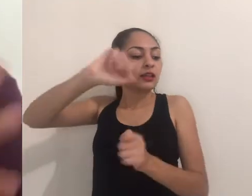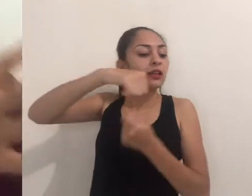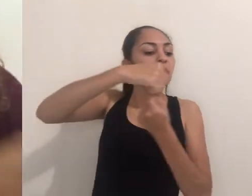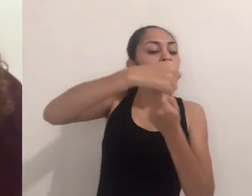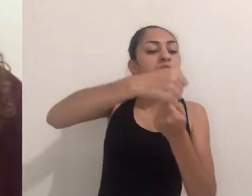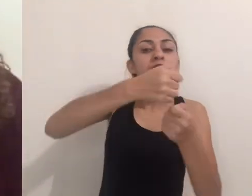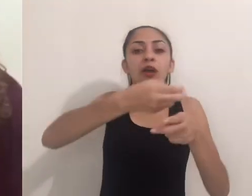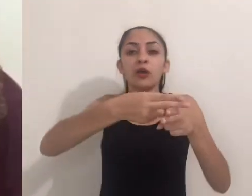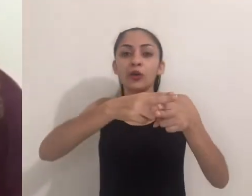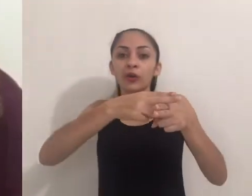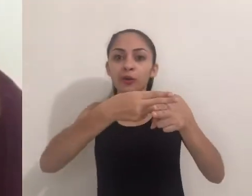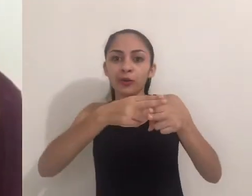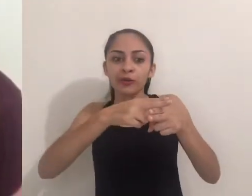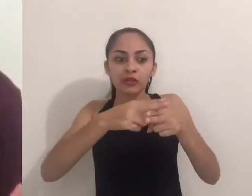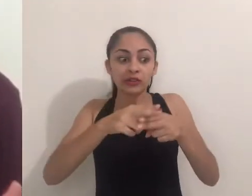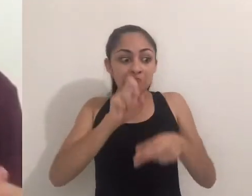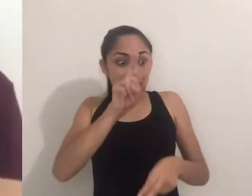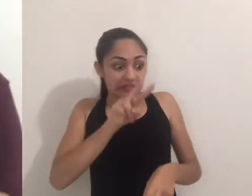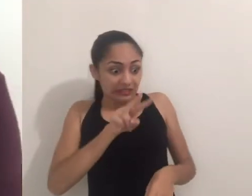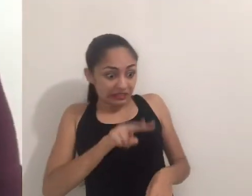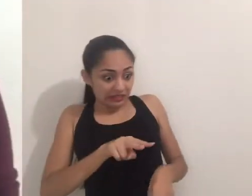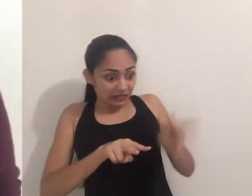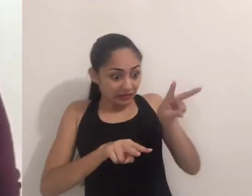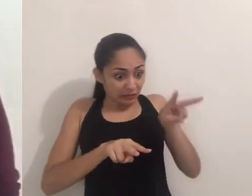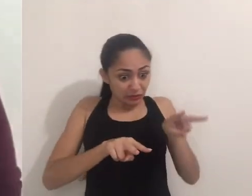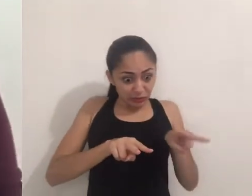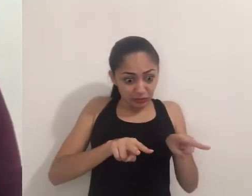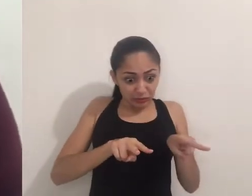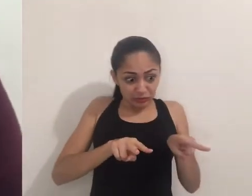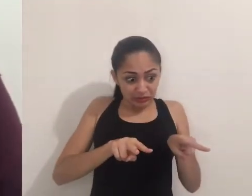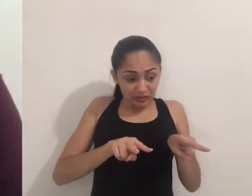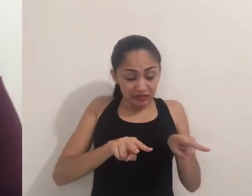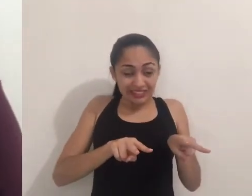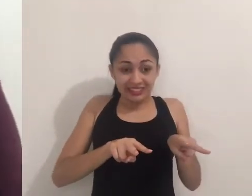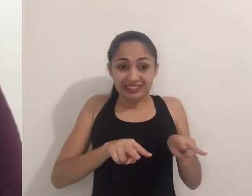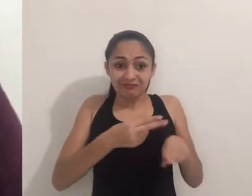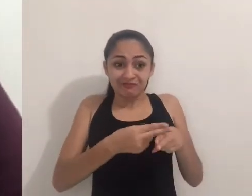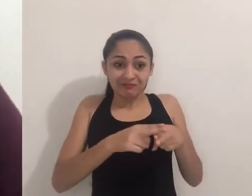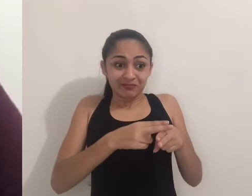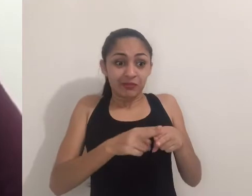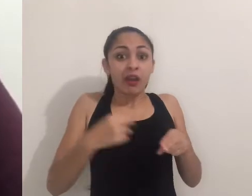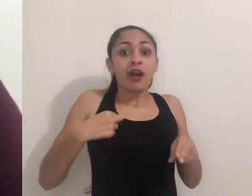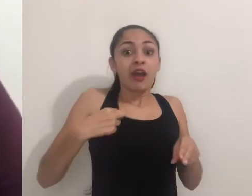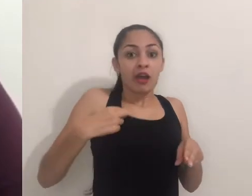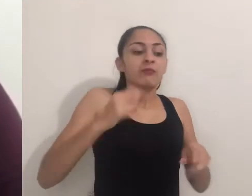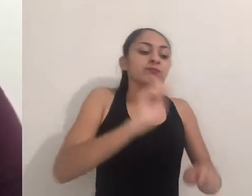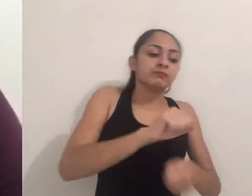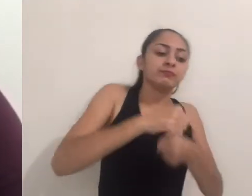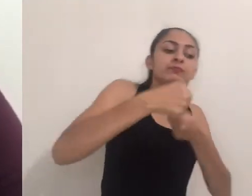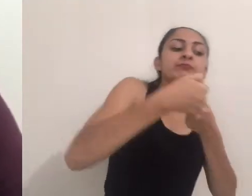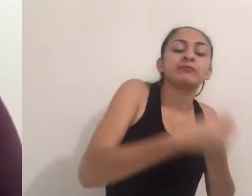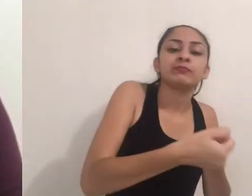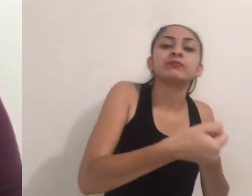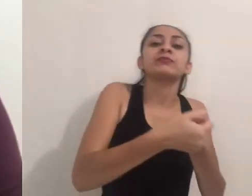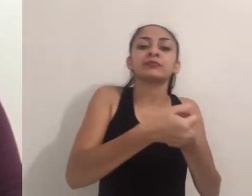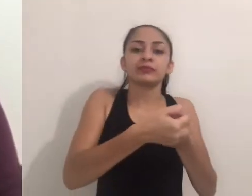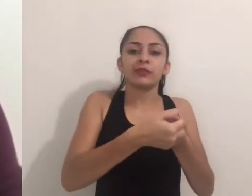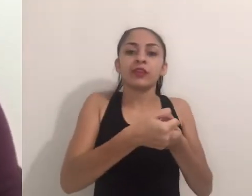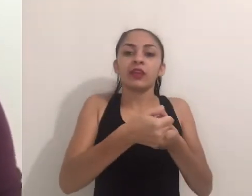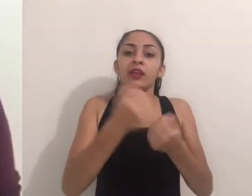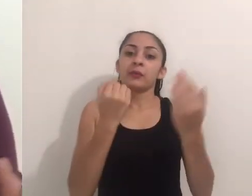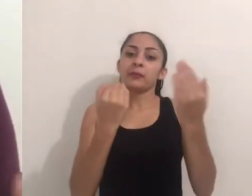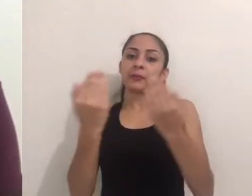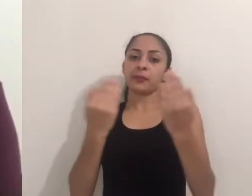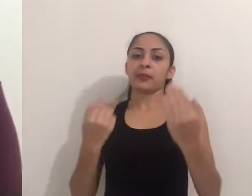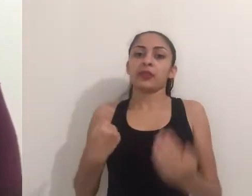e dá para que eles possam usar. E comparando com as nossas vidas, né? Aplicando as nossas vidas, quantas vezes